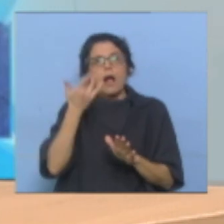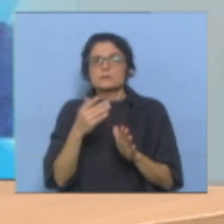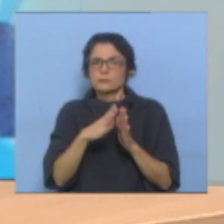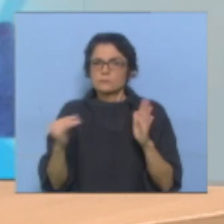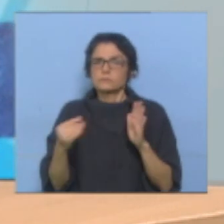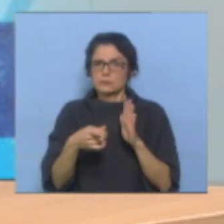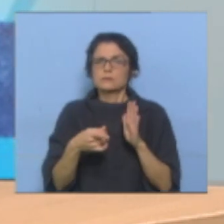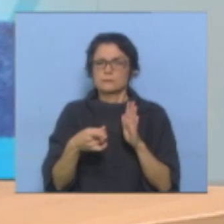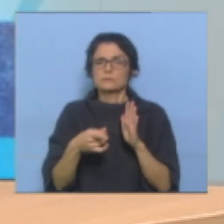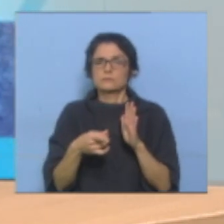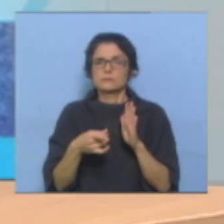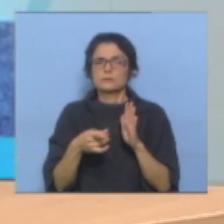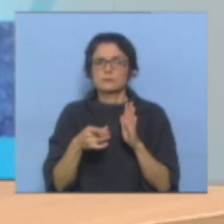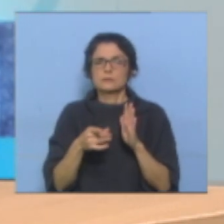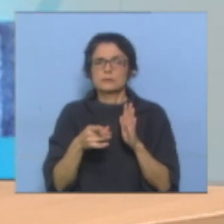este